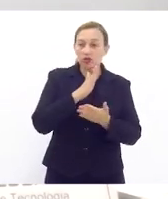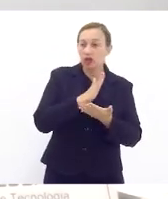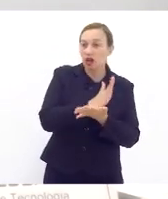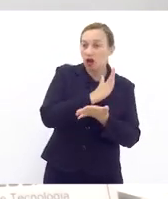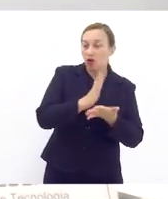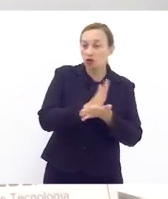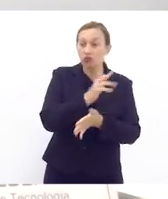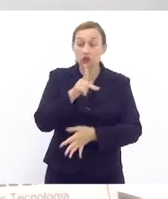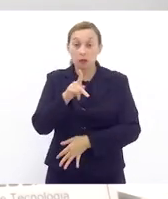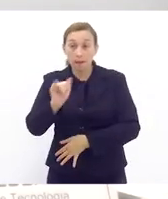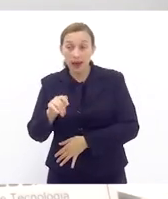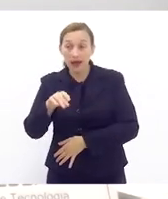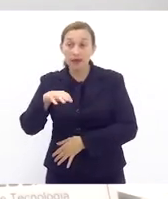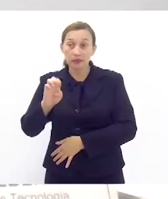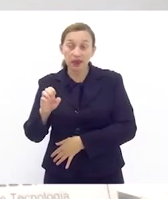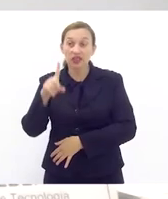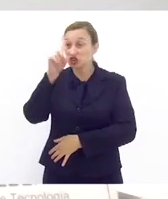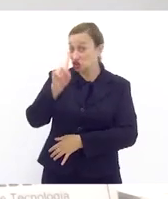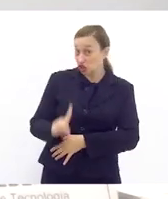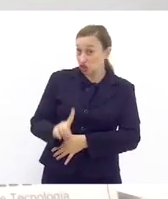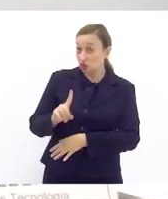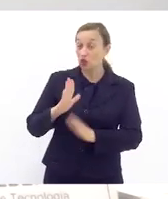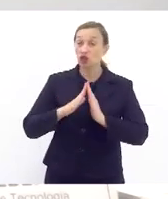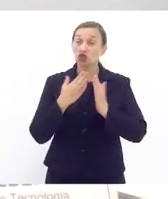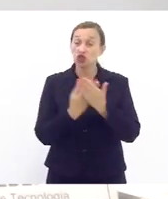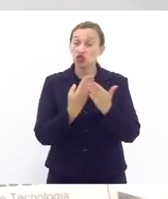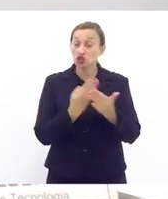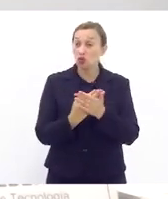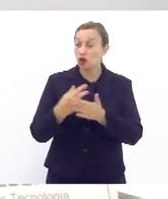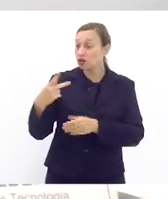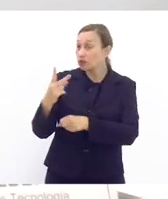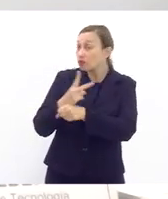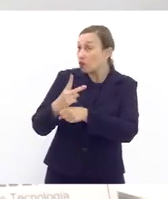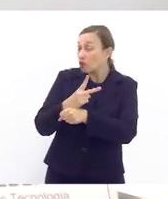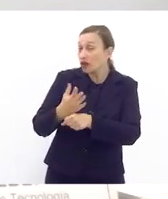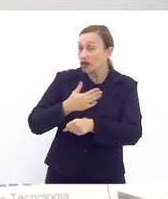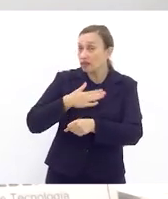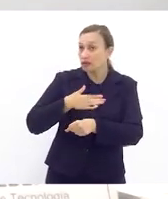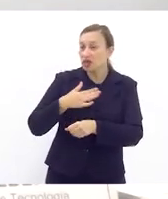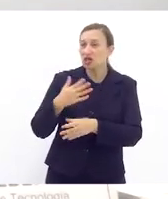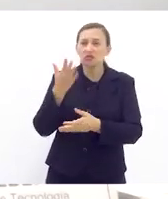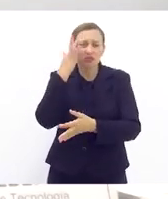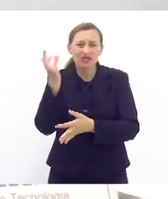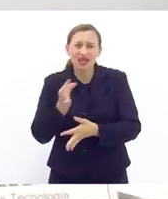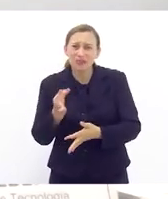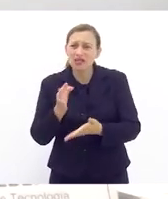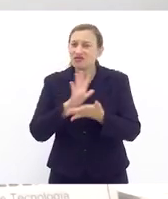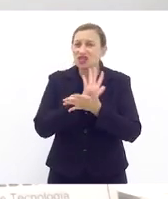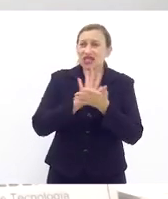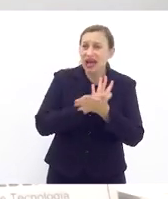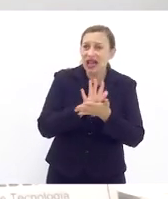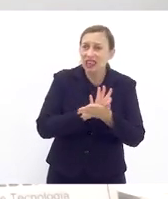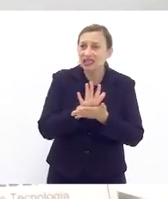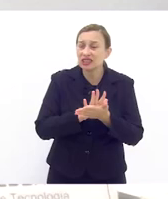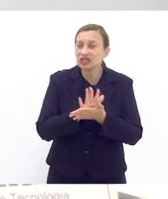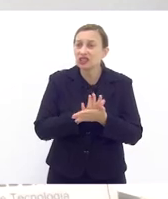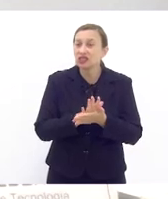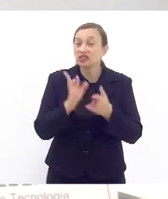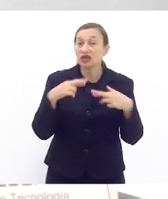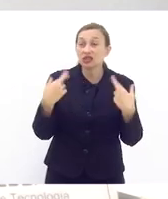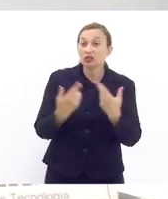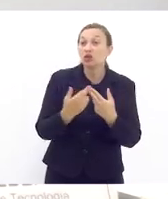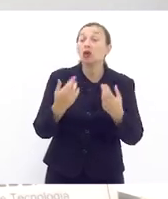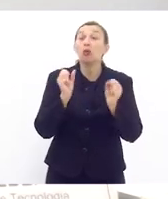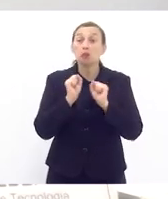me procuraram muitos diretores de escolas particulares dizendo que não ficaram sabendo que não tomaram conhecimento dessas